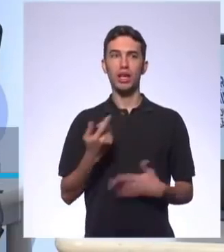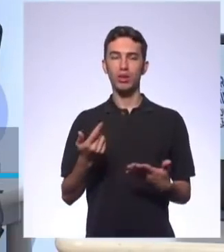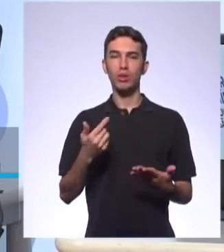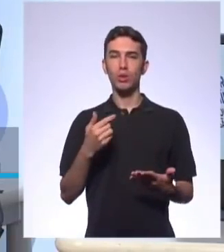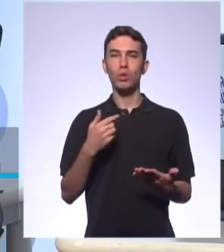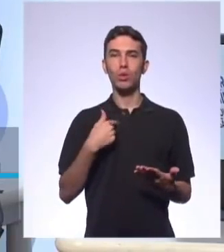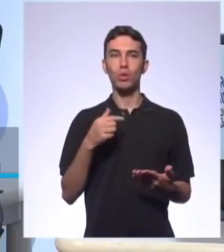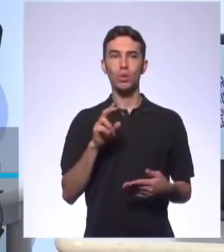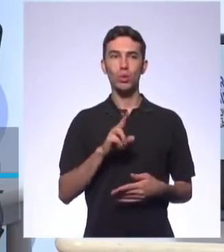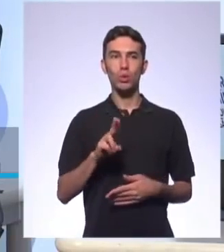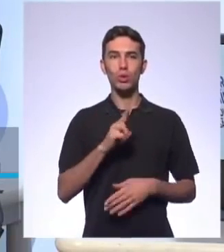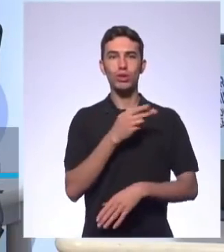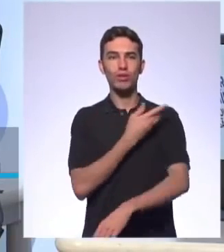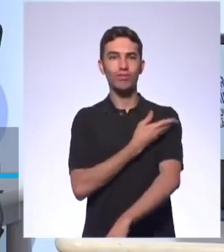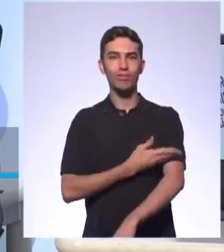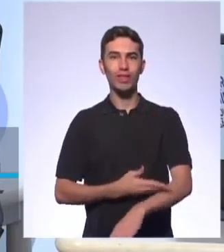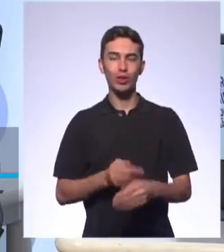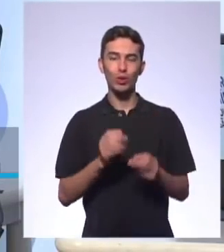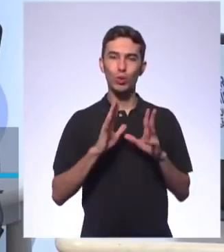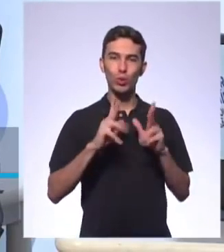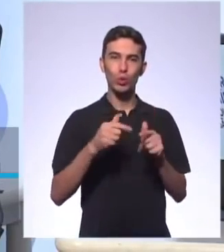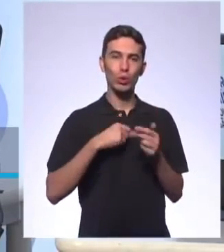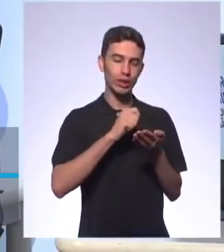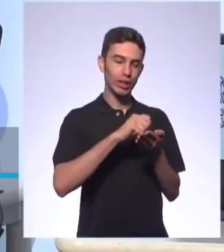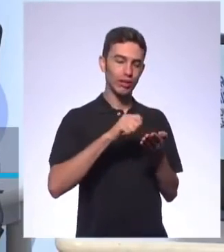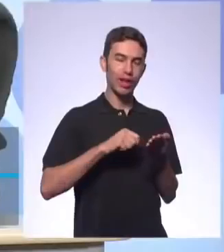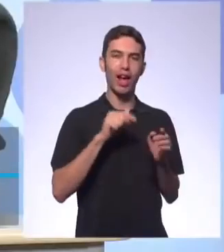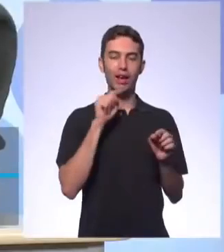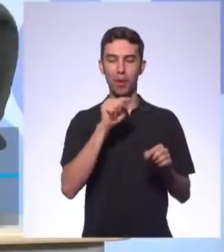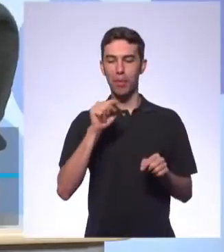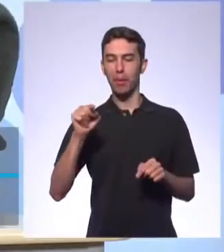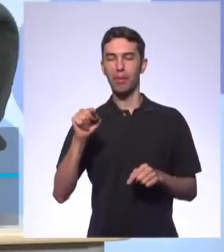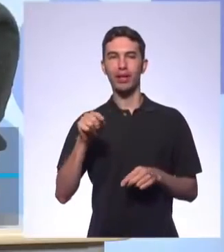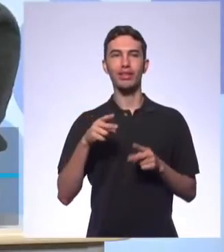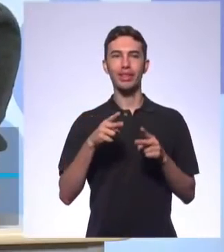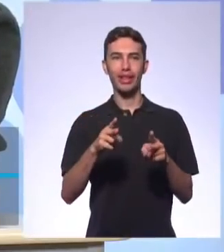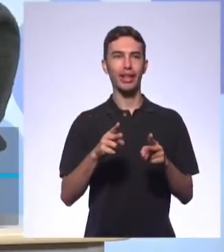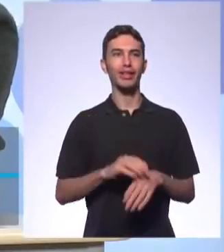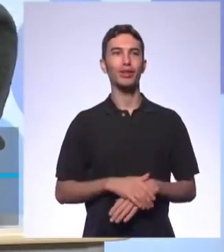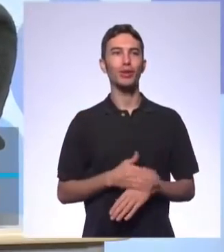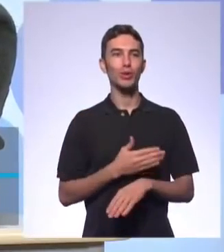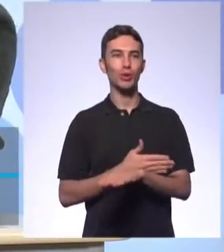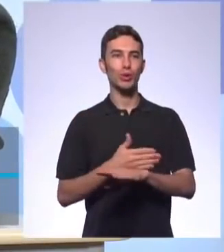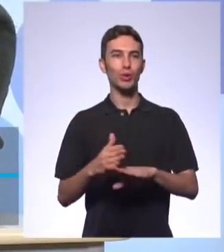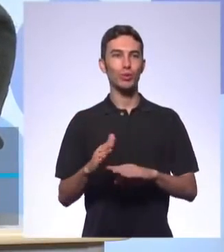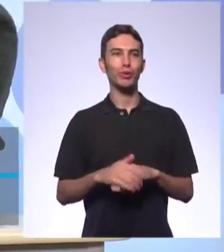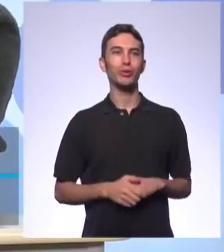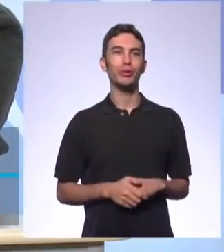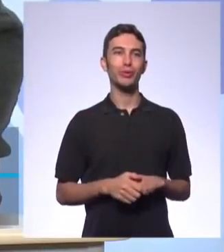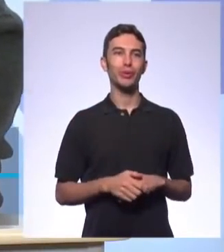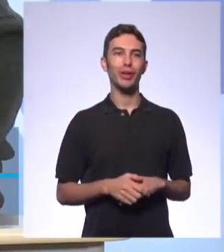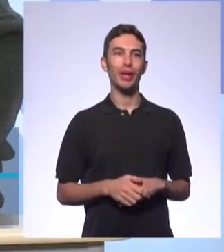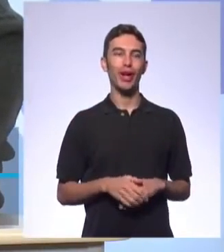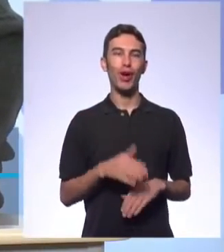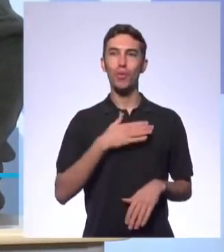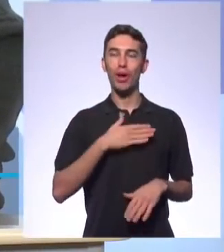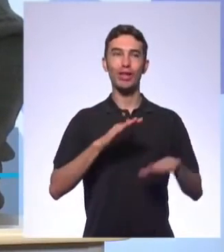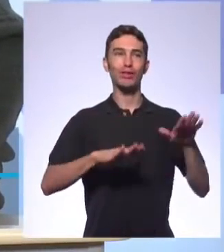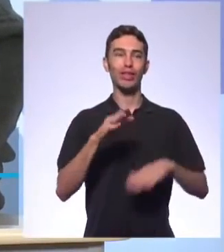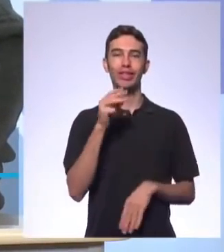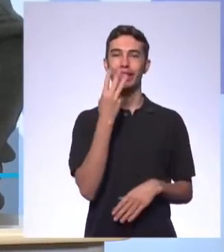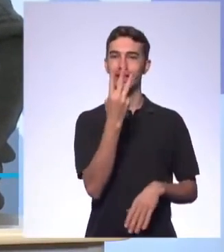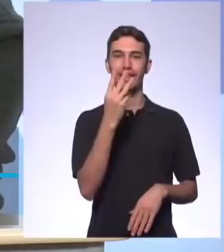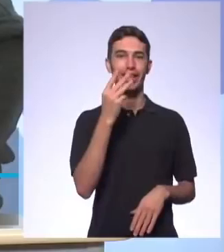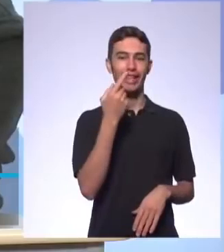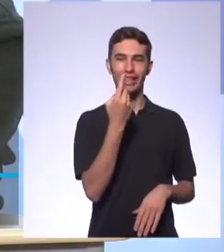mas eu tenho um vício, Jonas. Tudo que eu escrevo com 3 pontinhos. Eu já ultrapassei os 3 pontinhos, acho que já tem uns 10 às vezes. Que